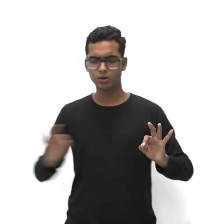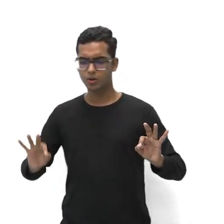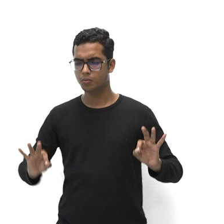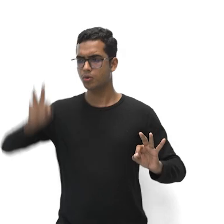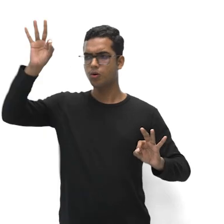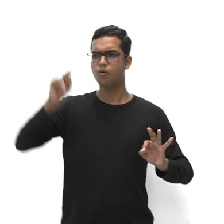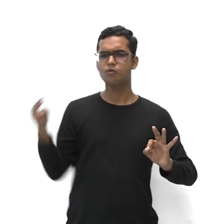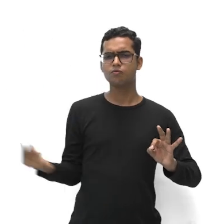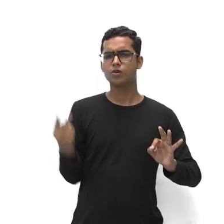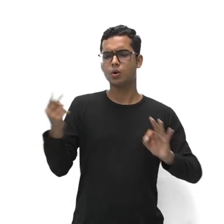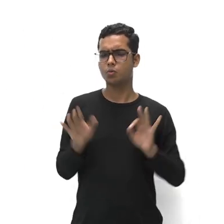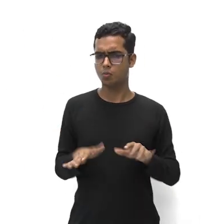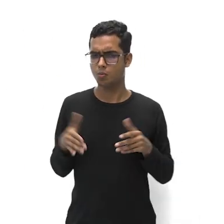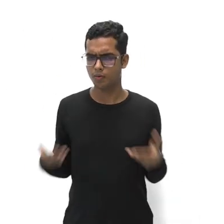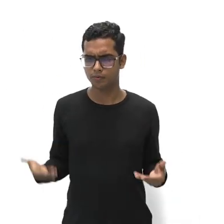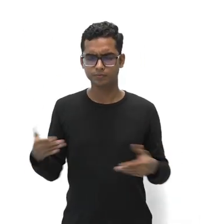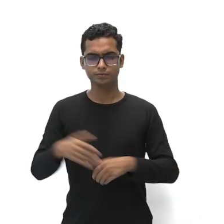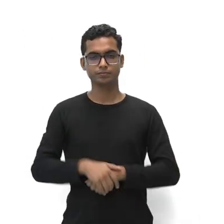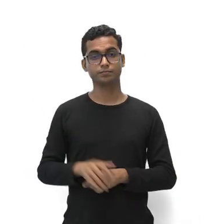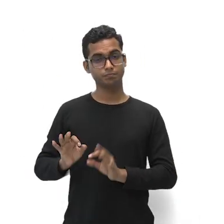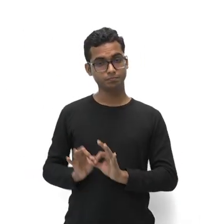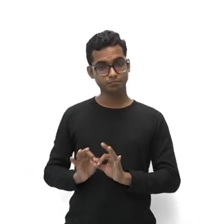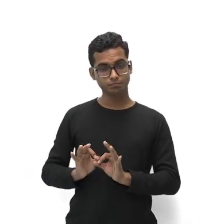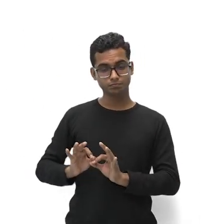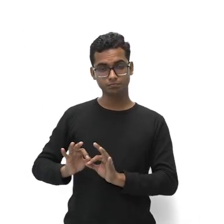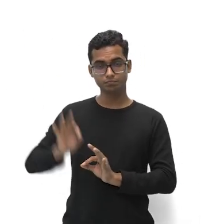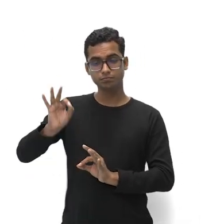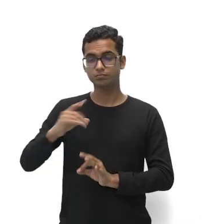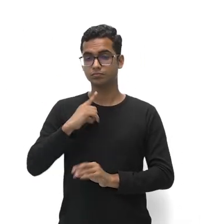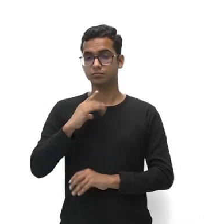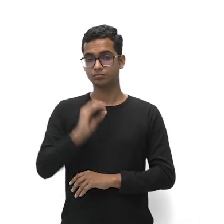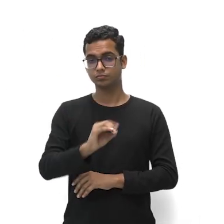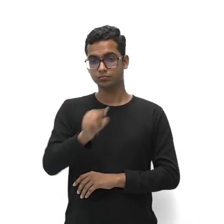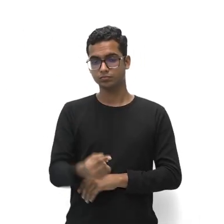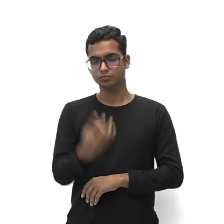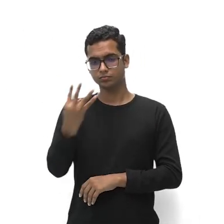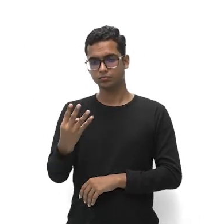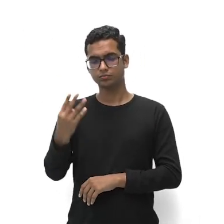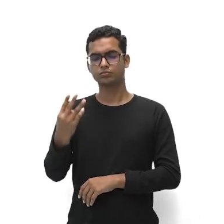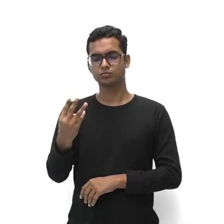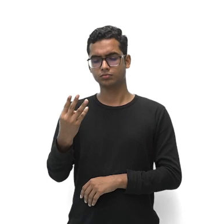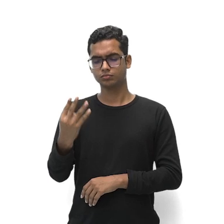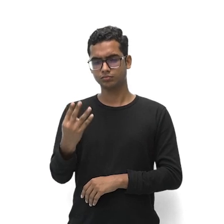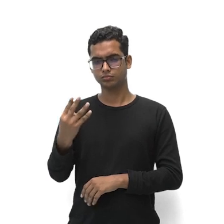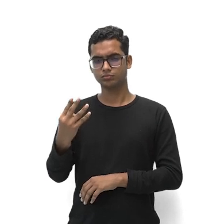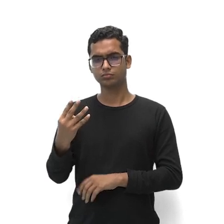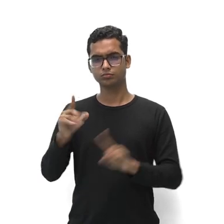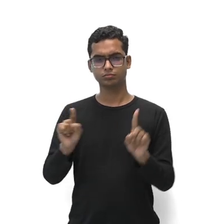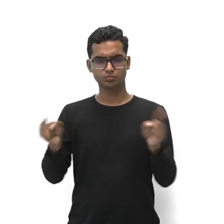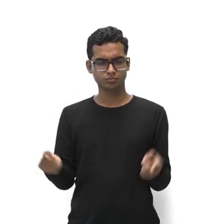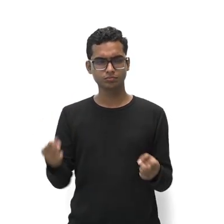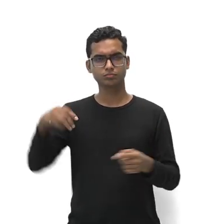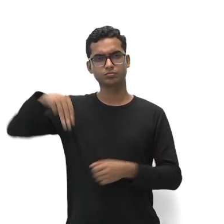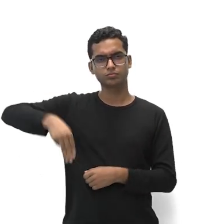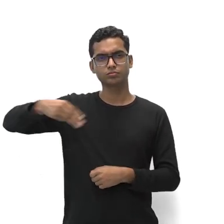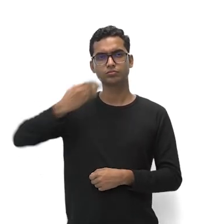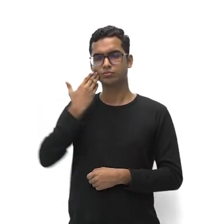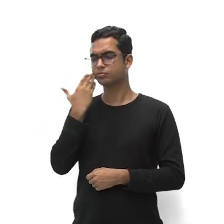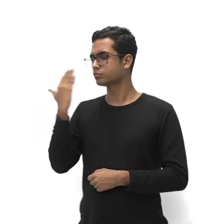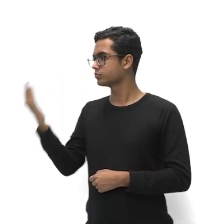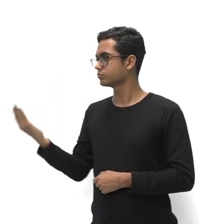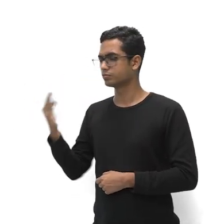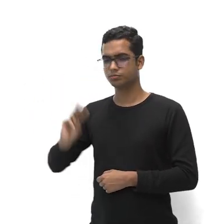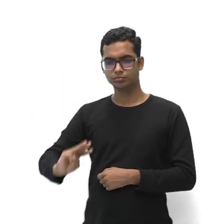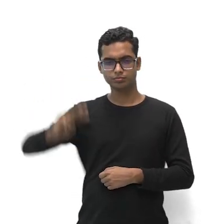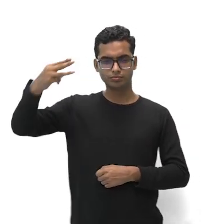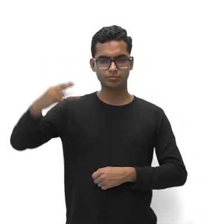aresta mede 0,4 metro. E isso daqui vai estar elevado ao